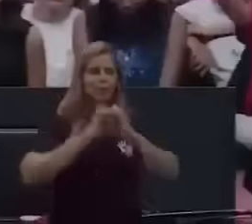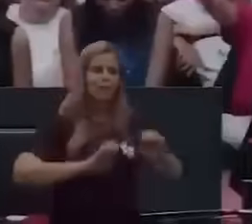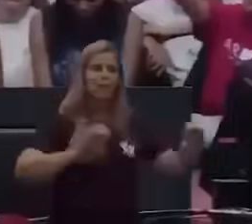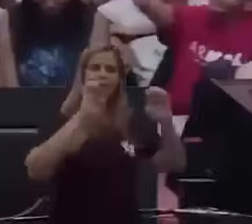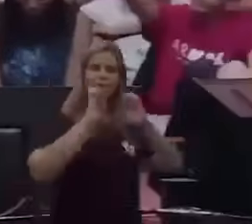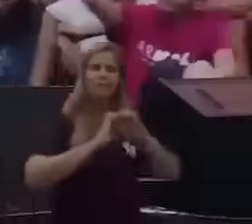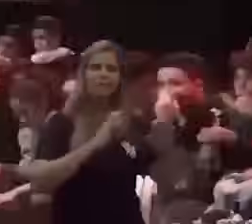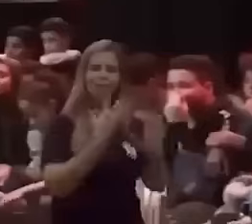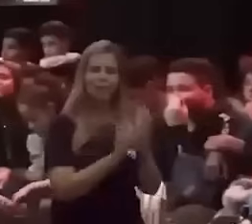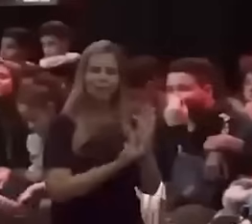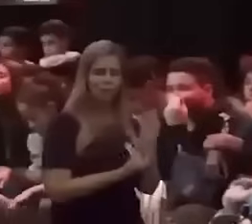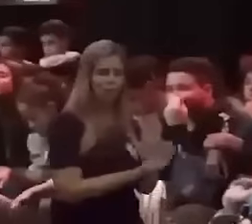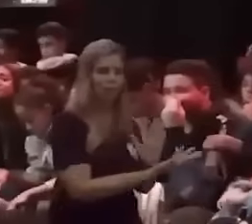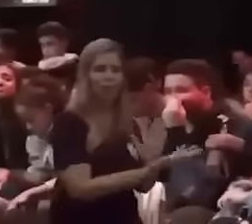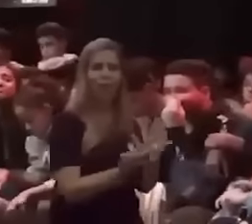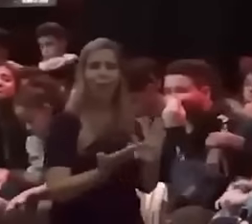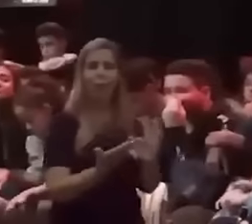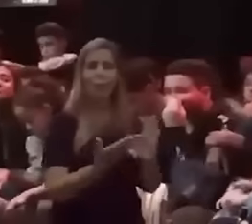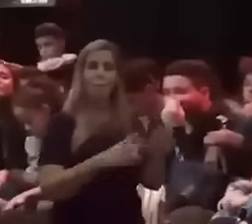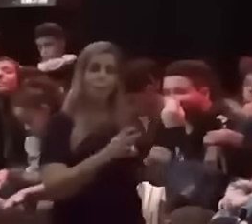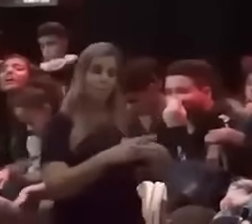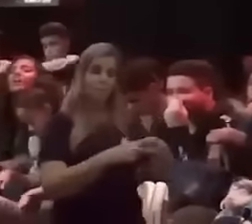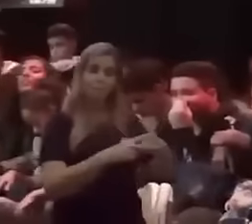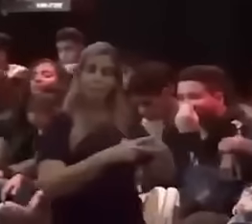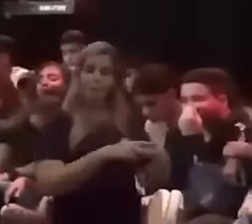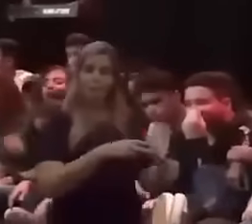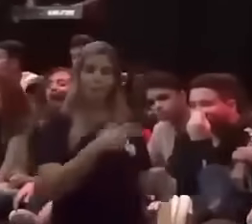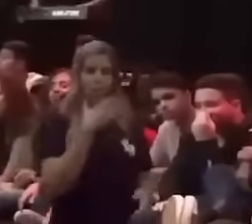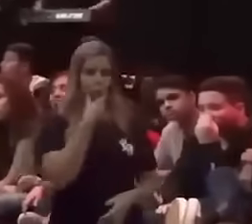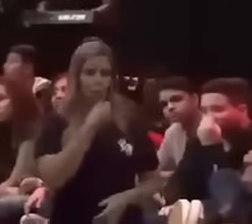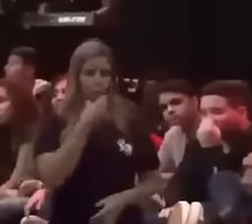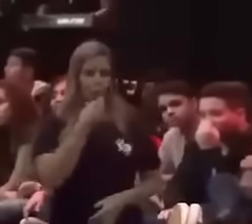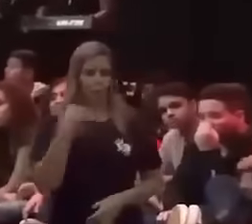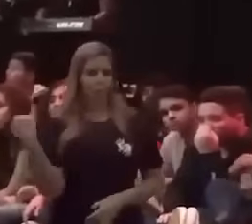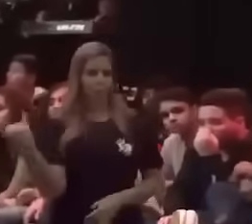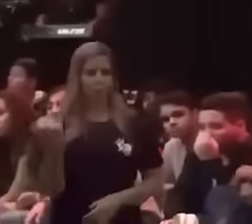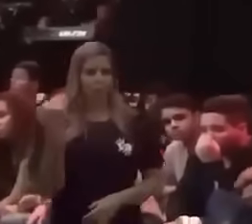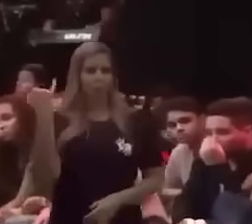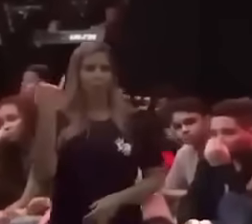evangelização, a partir de agora Pedro é um gigante de Deus.